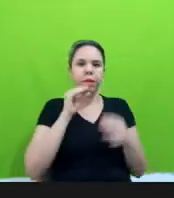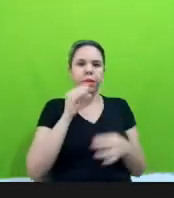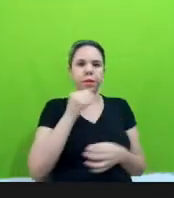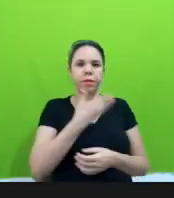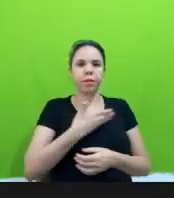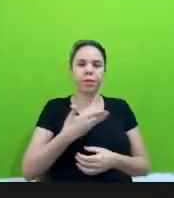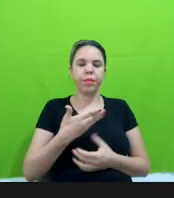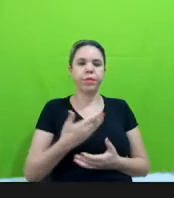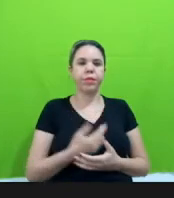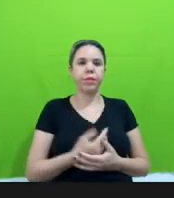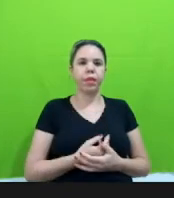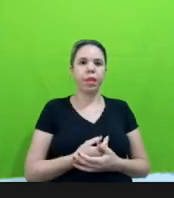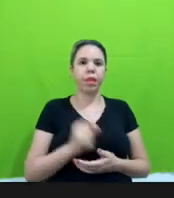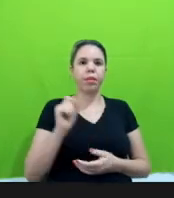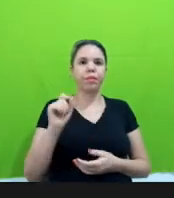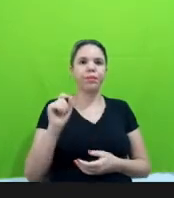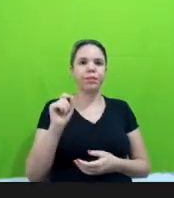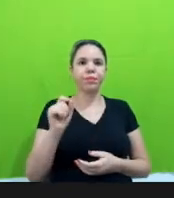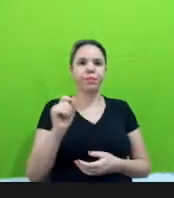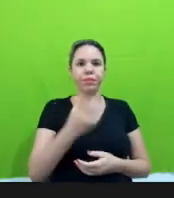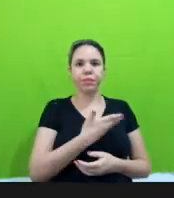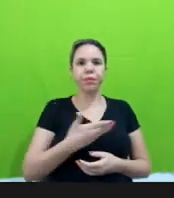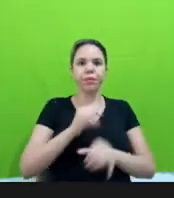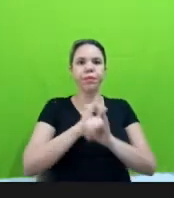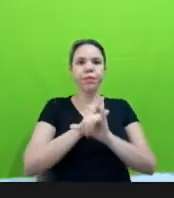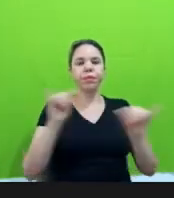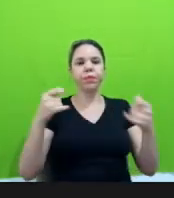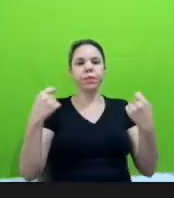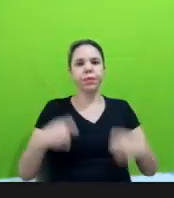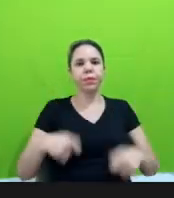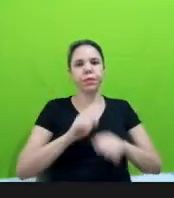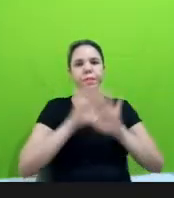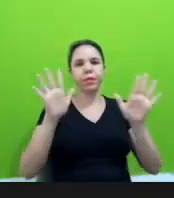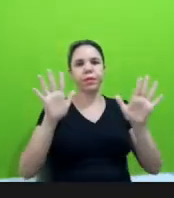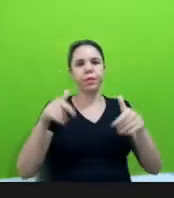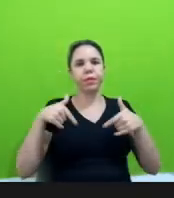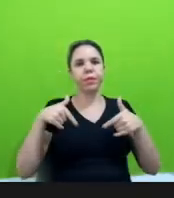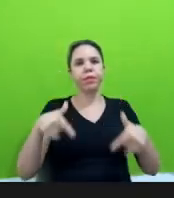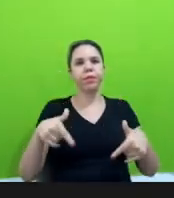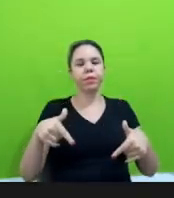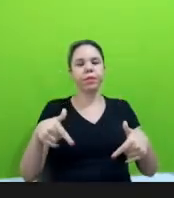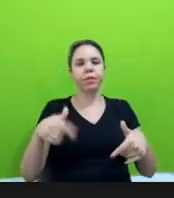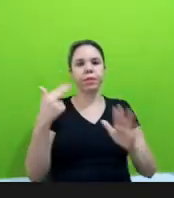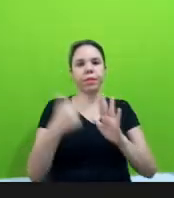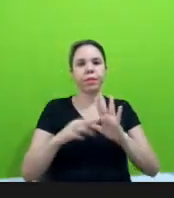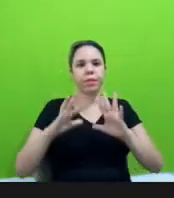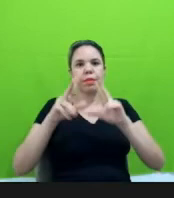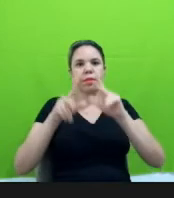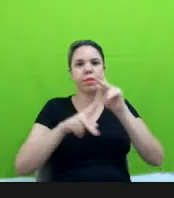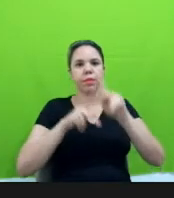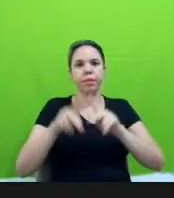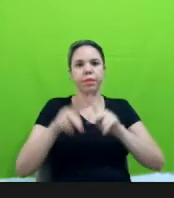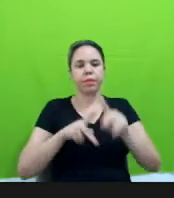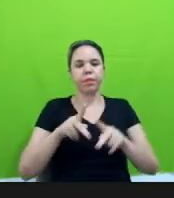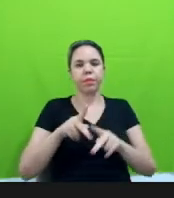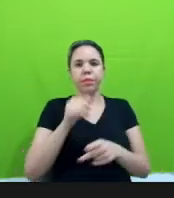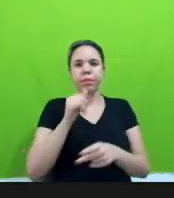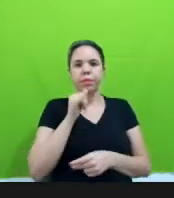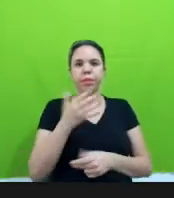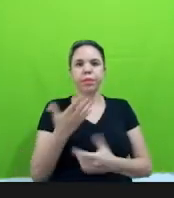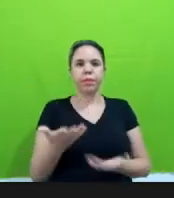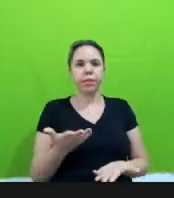digitais, que o governo tem que divulgar, por transparência ativa, o nome de todas as pessoas que ele multar, que